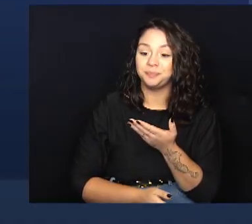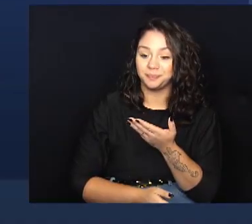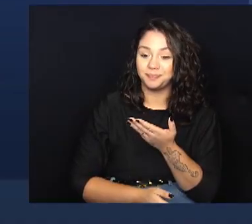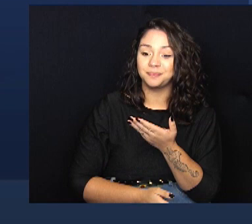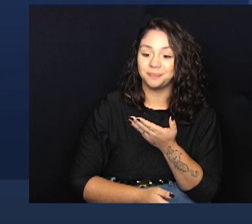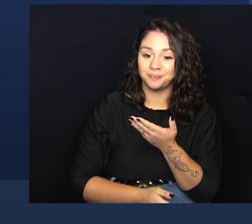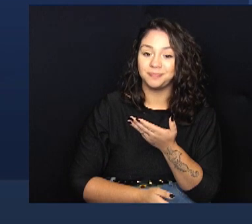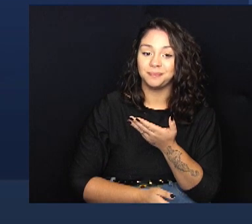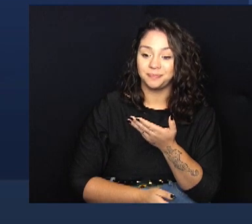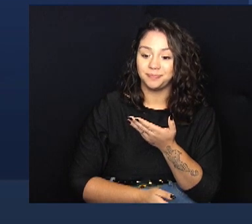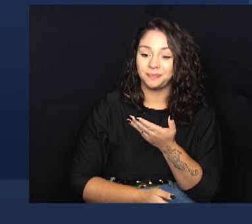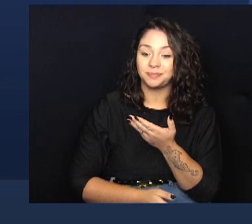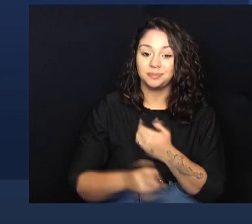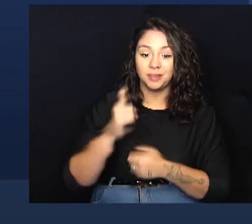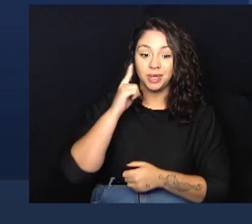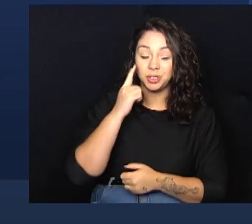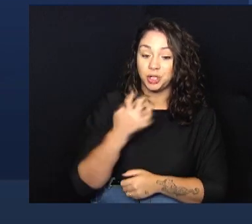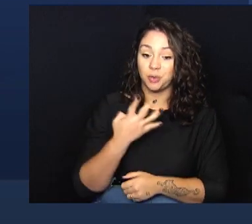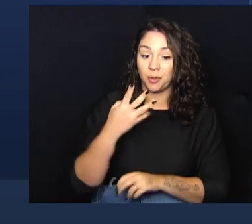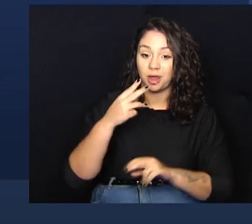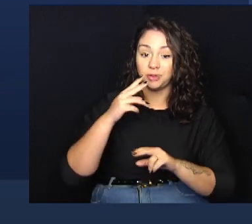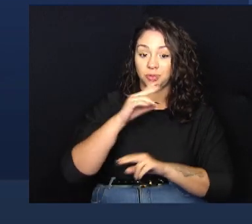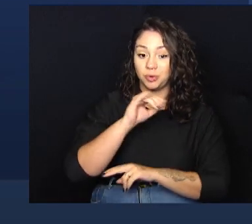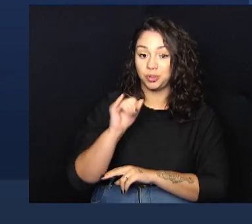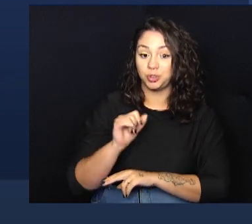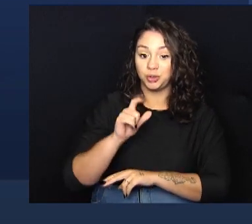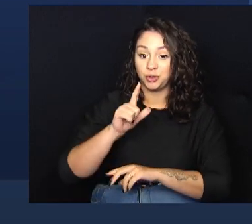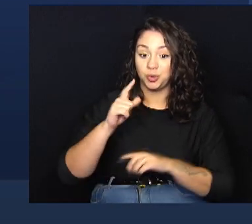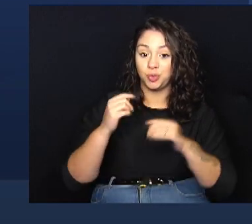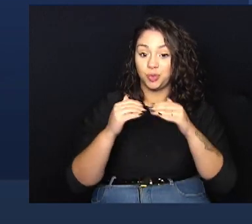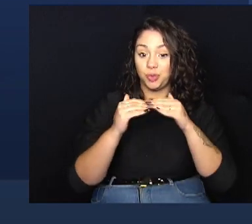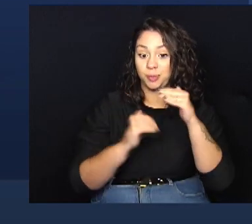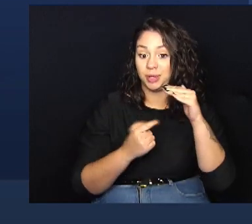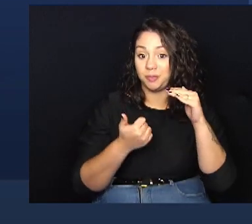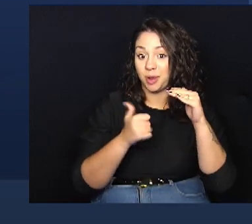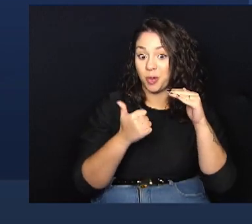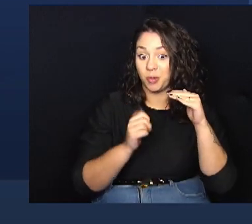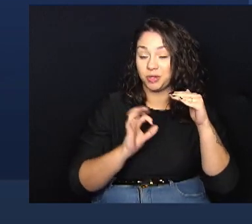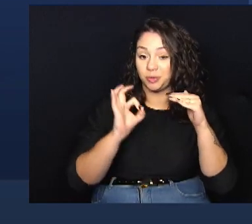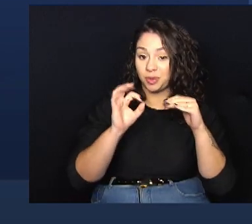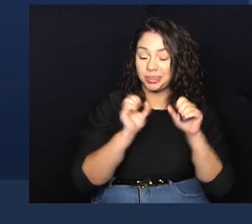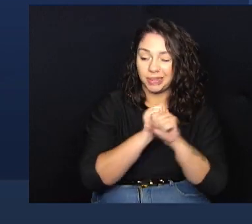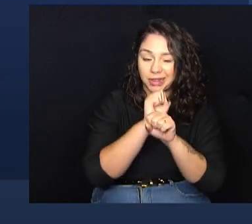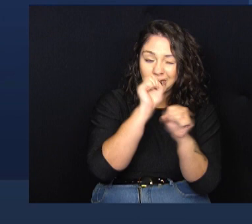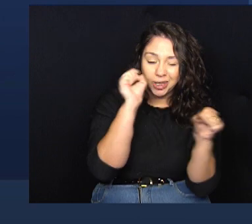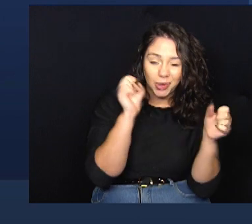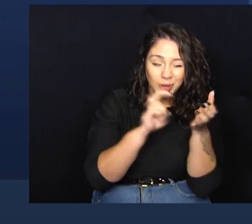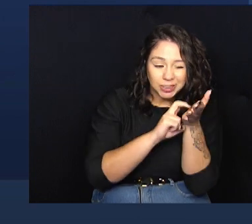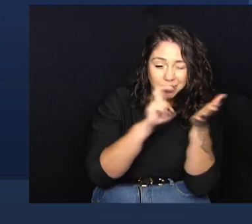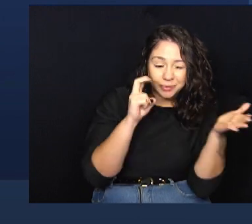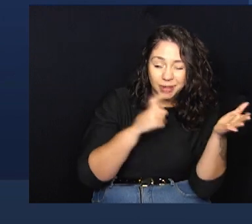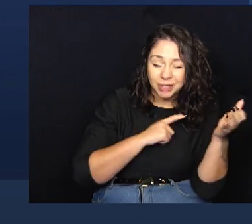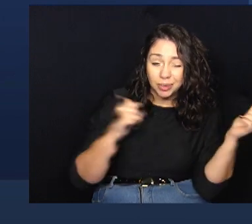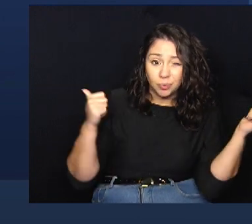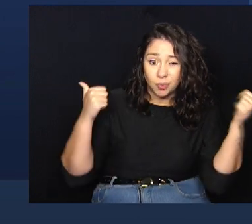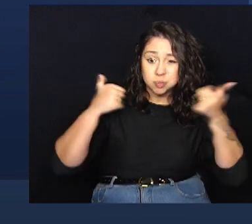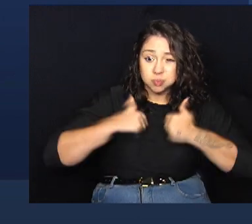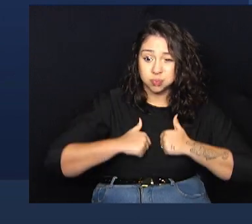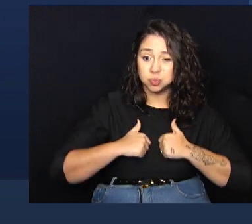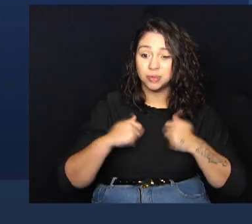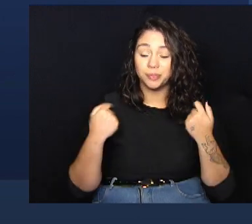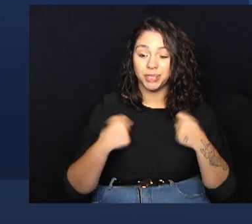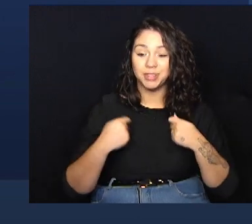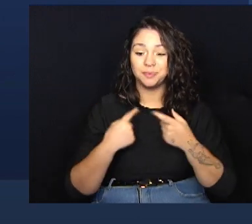terça-feira mínima de 11 graus então para quem acorda cedo vai ter que colocar aquele agasalho aquela blusa porque